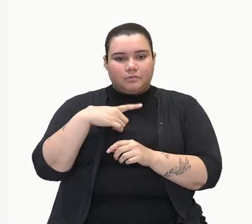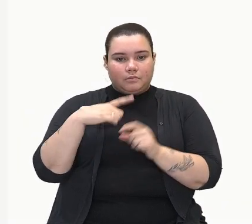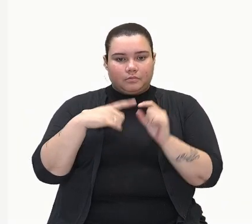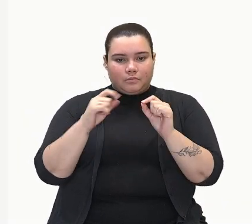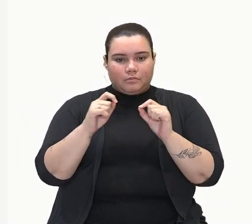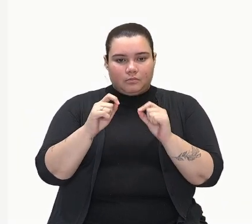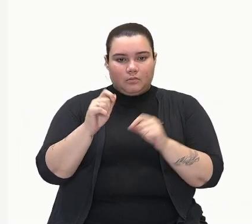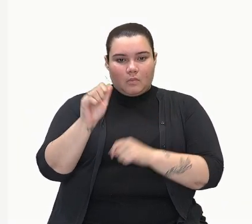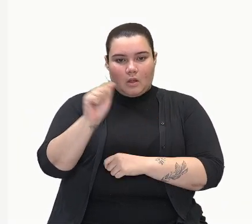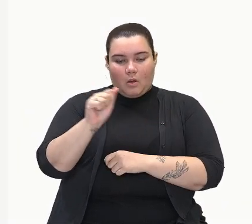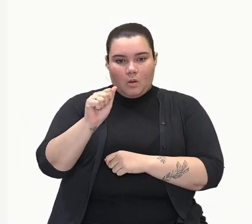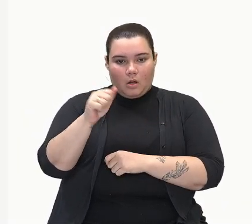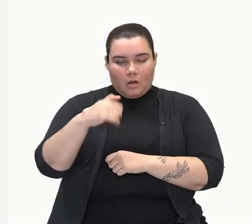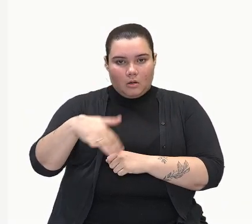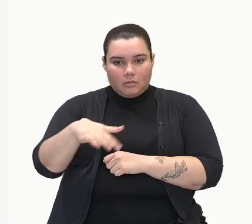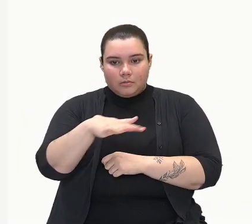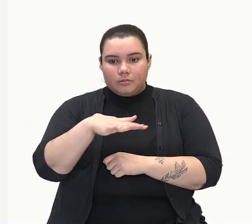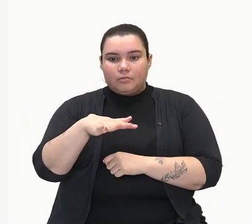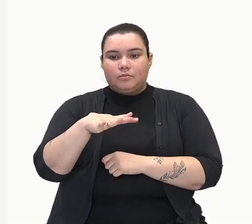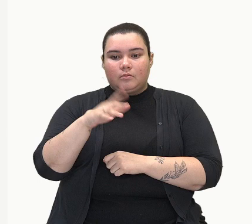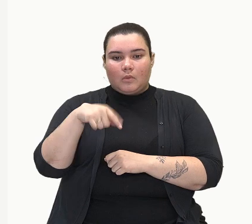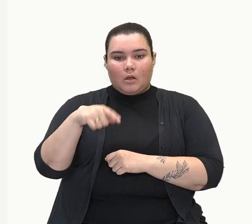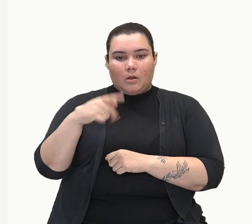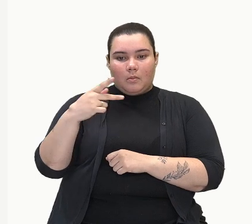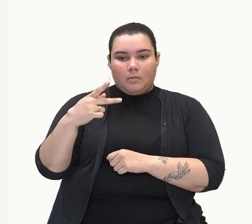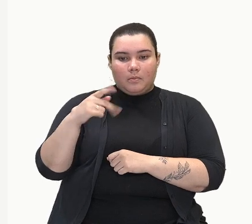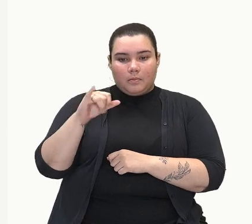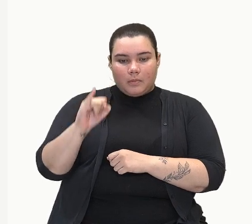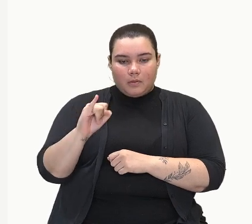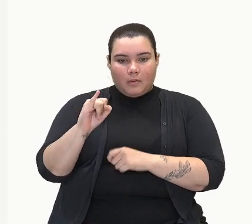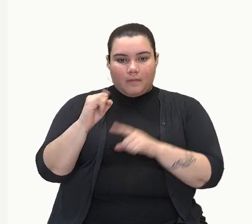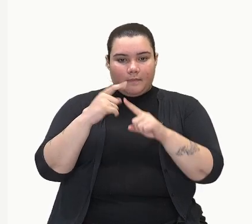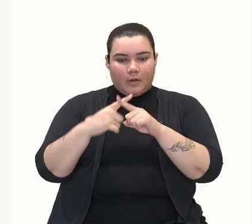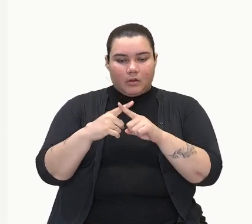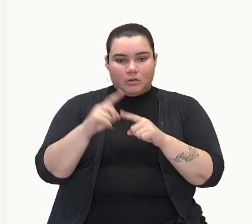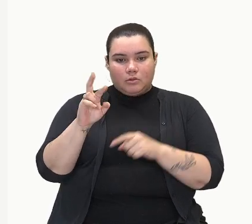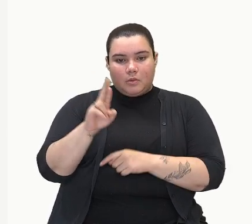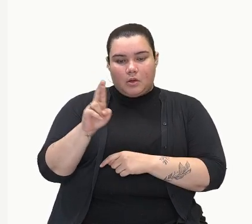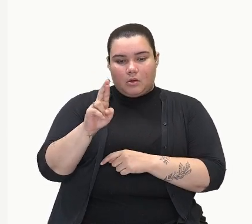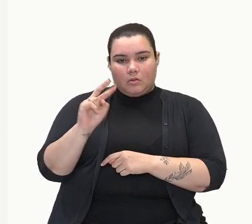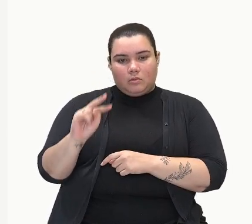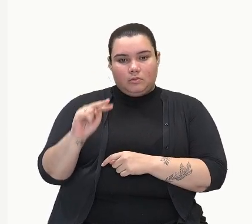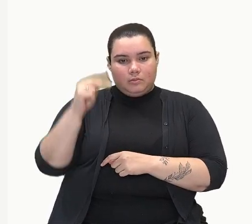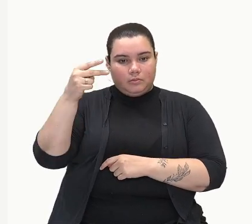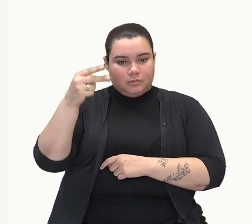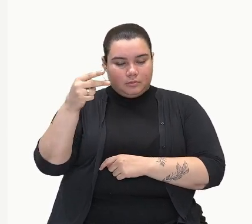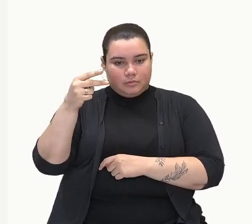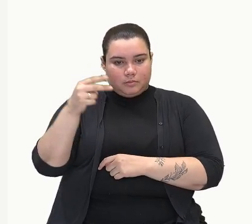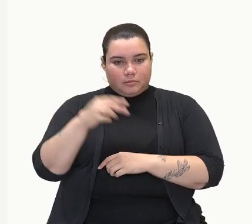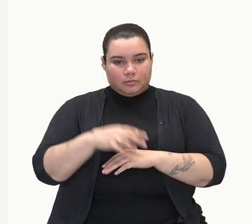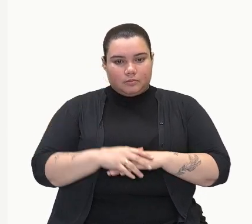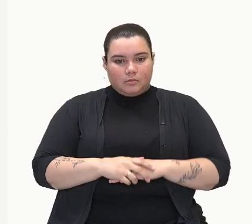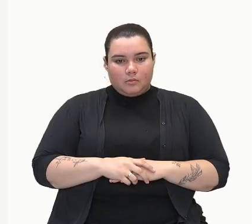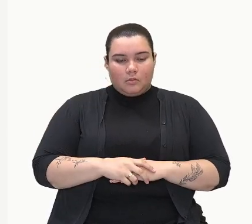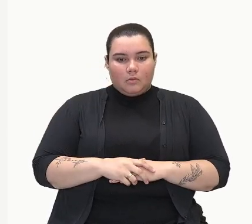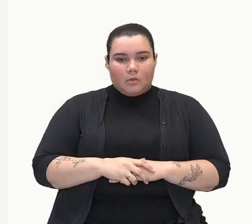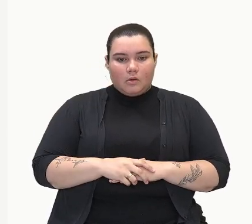a área do círculo, né? Que é π vezes o raio elevado ao quadrado.